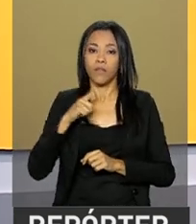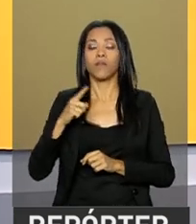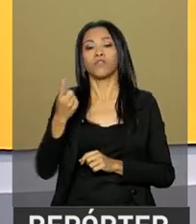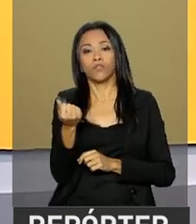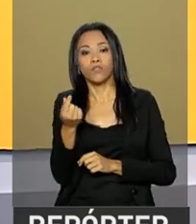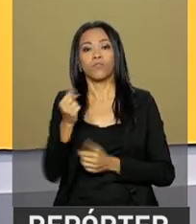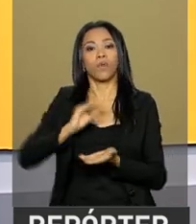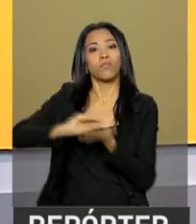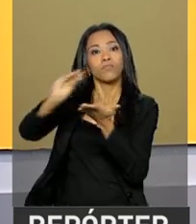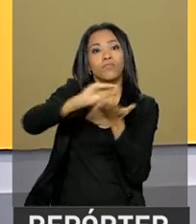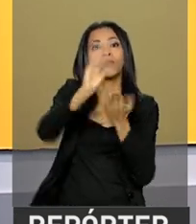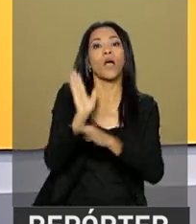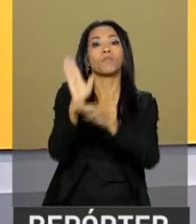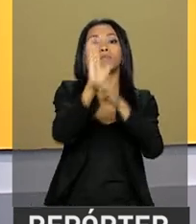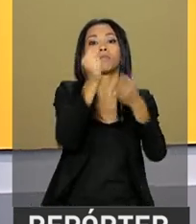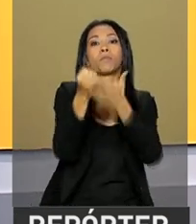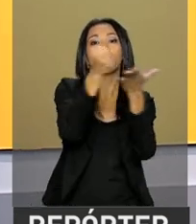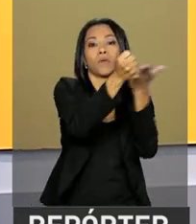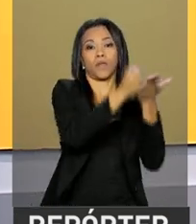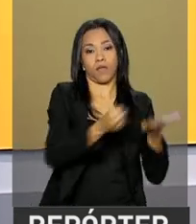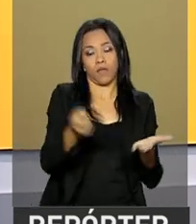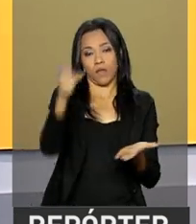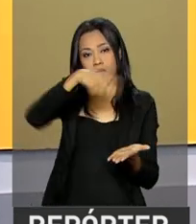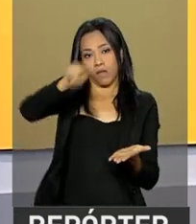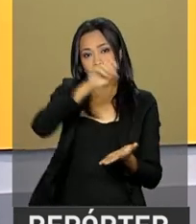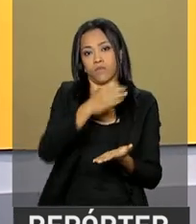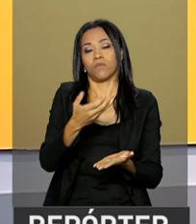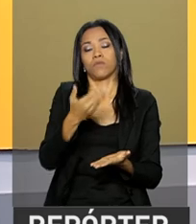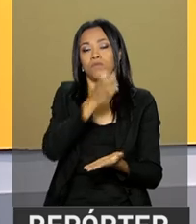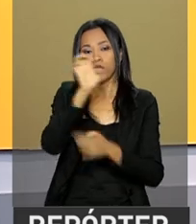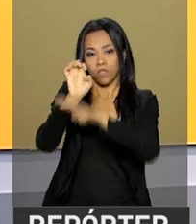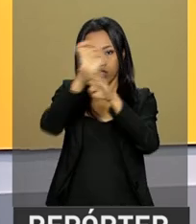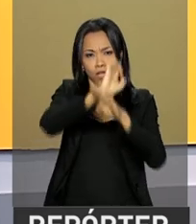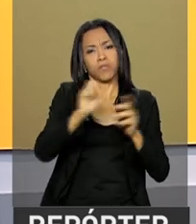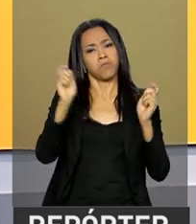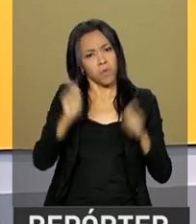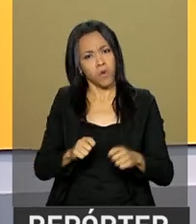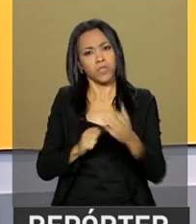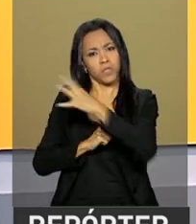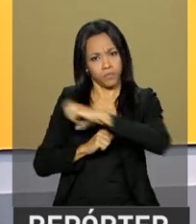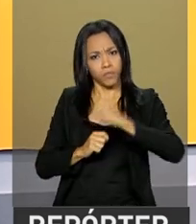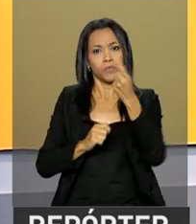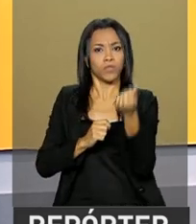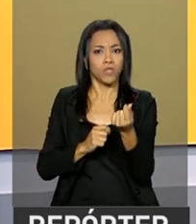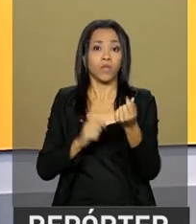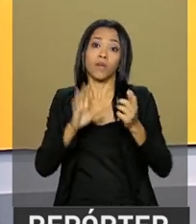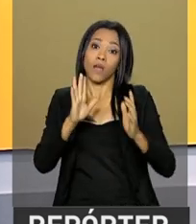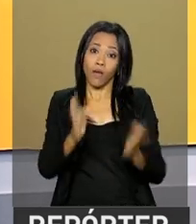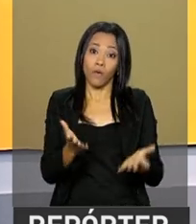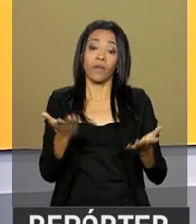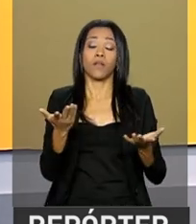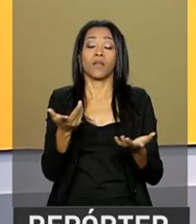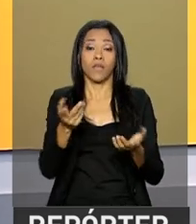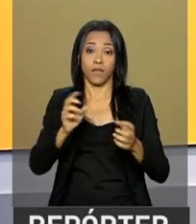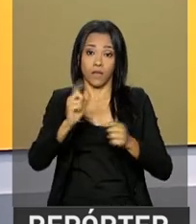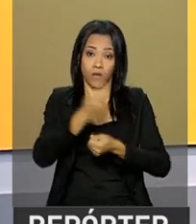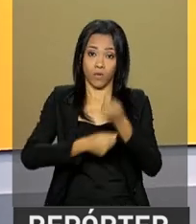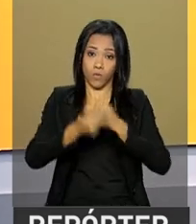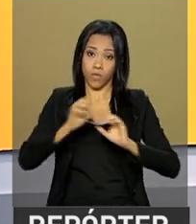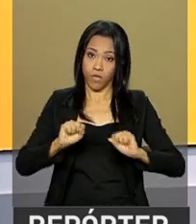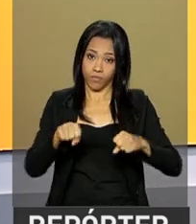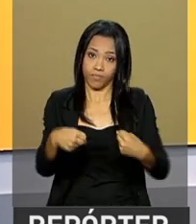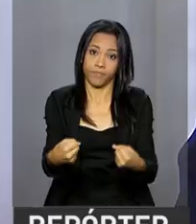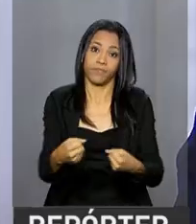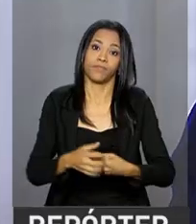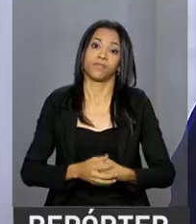estados e que as liberações podem ser agilizadas, já que a economia do país se encontra em recuperação.